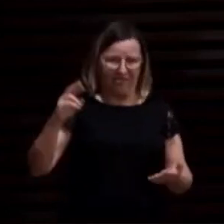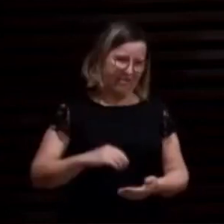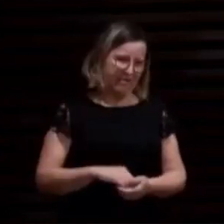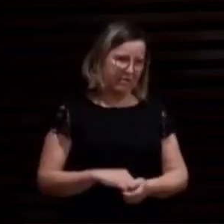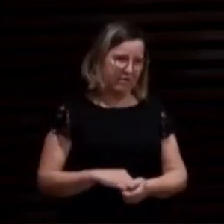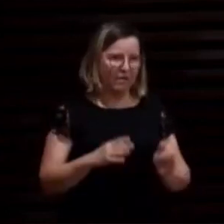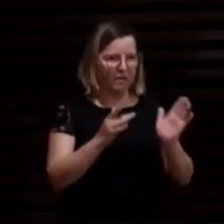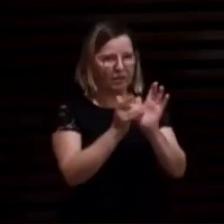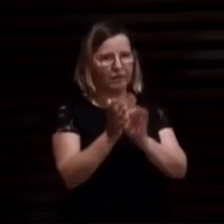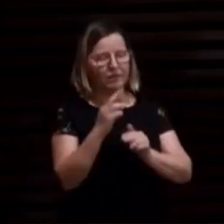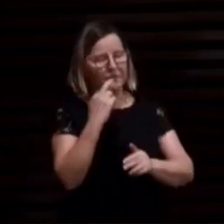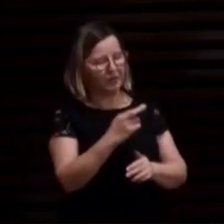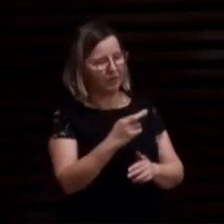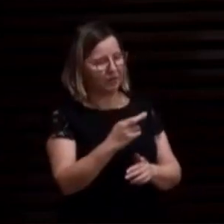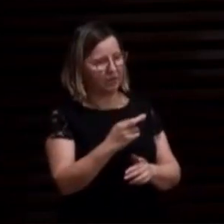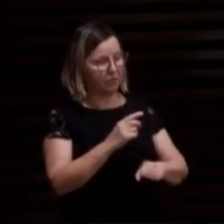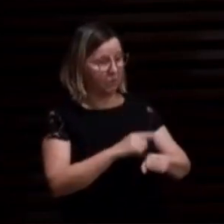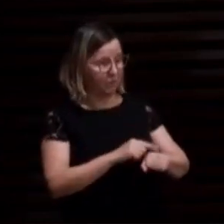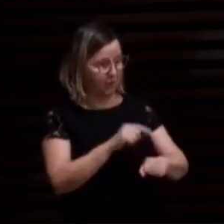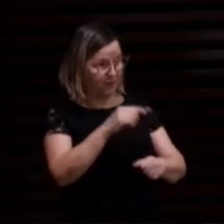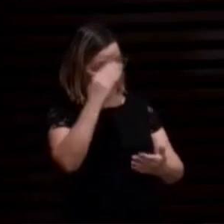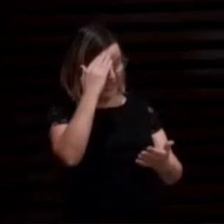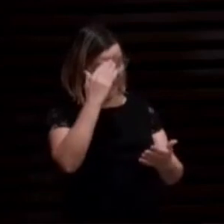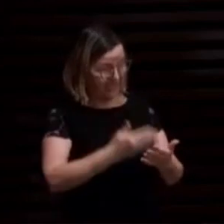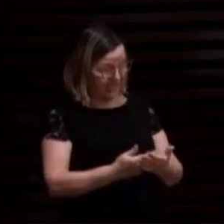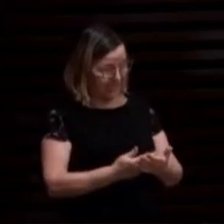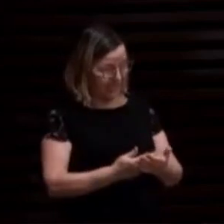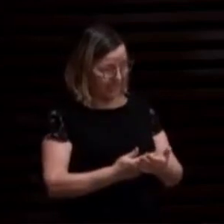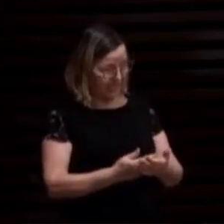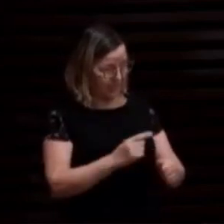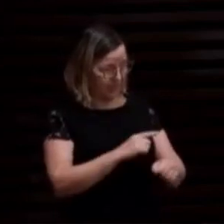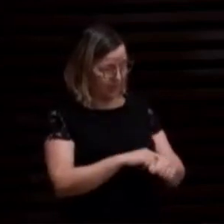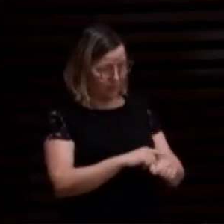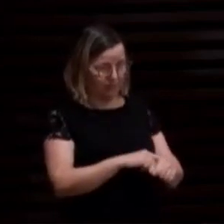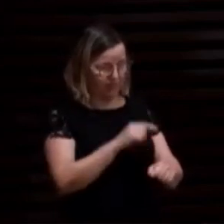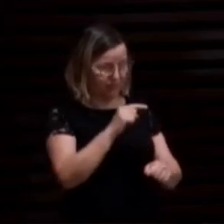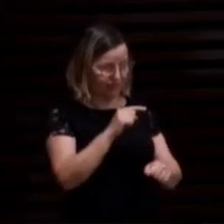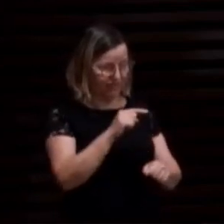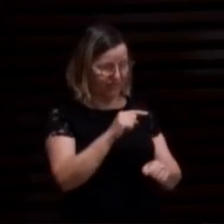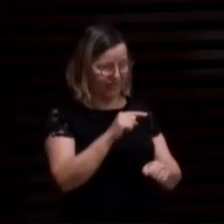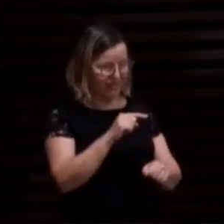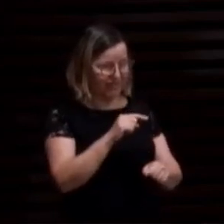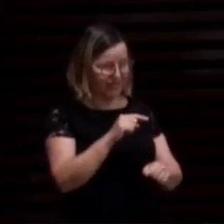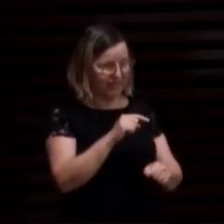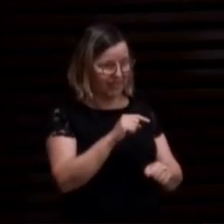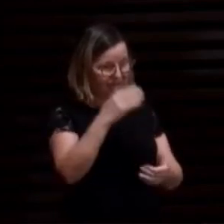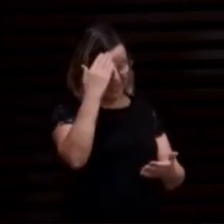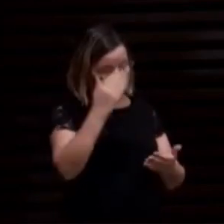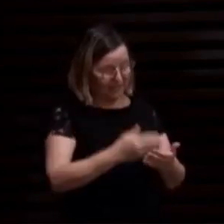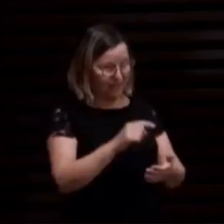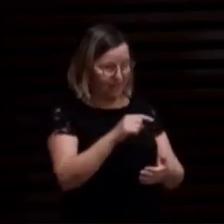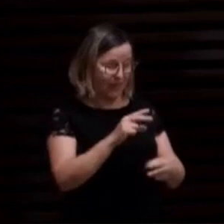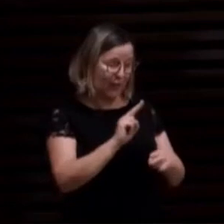E Jesus disse, quando você se converter, ou quando você for convertido, você vai apacentar as minhas ovelhas.